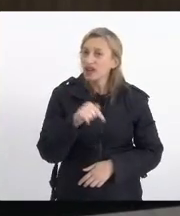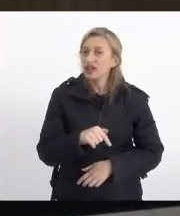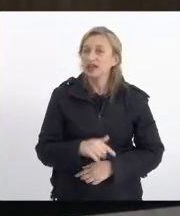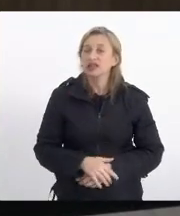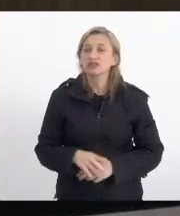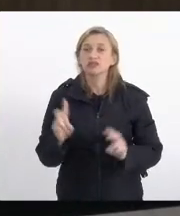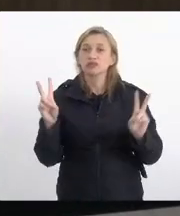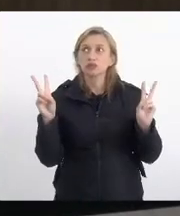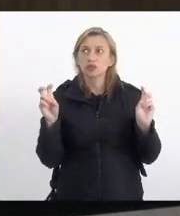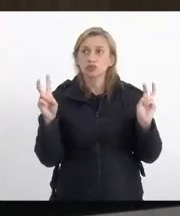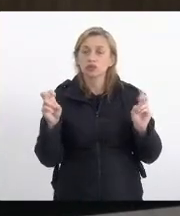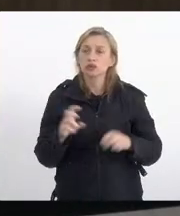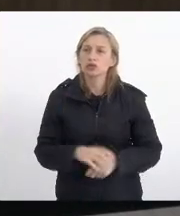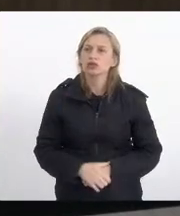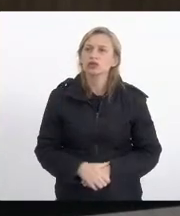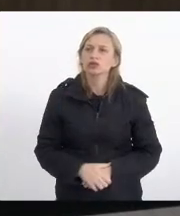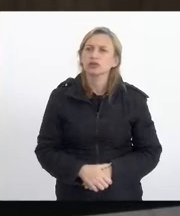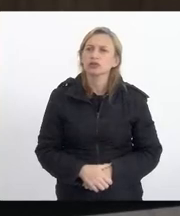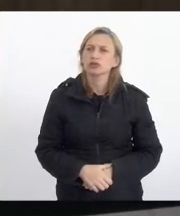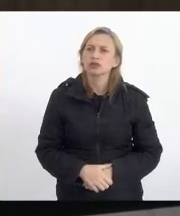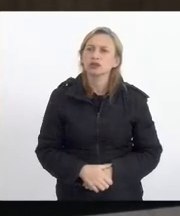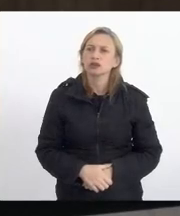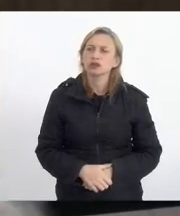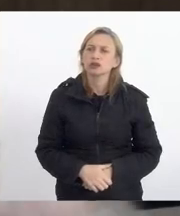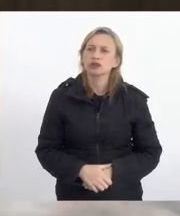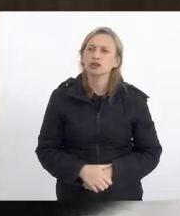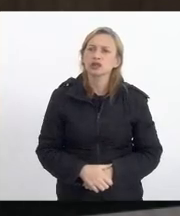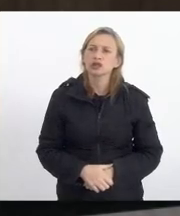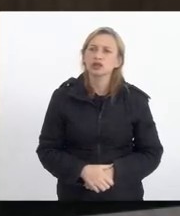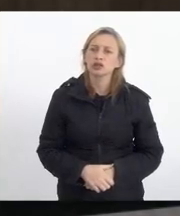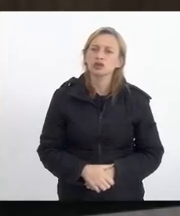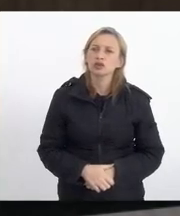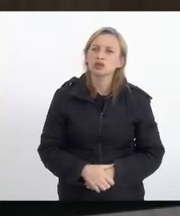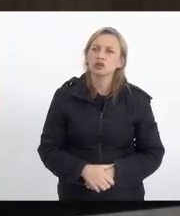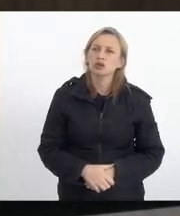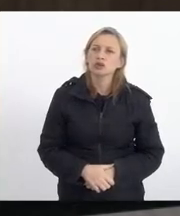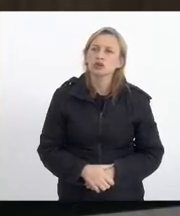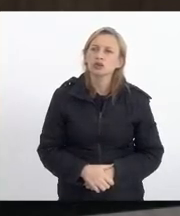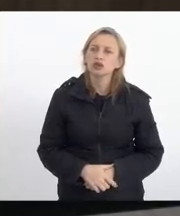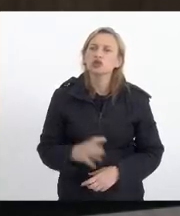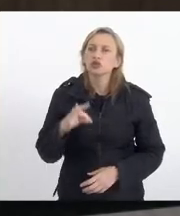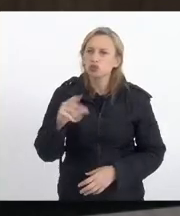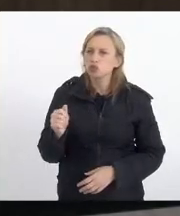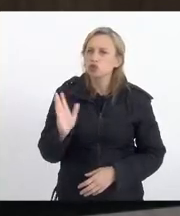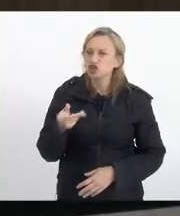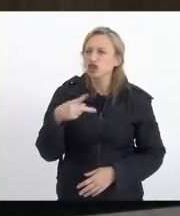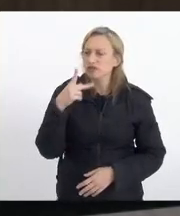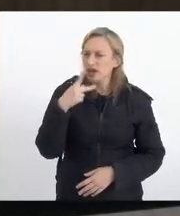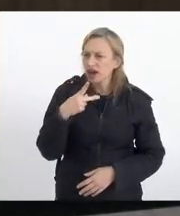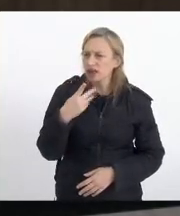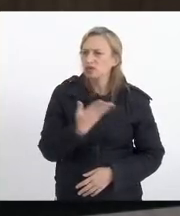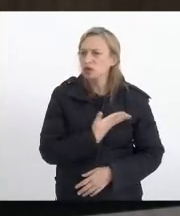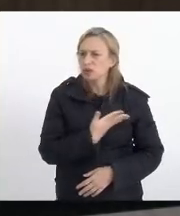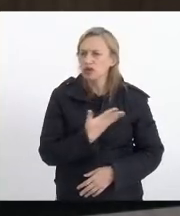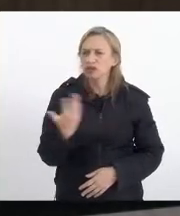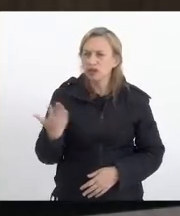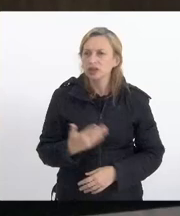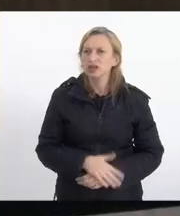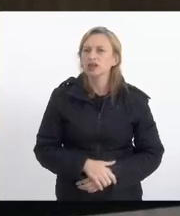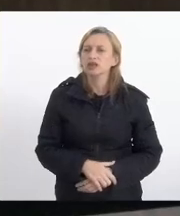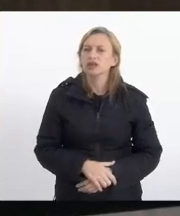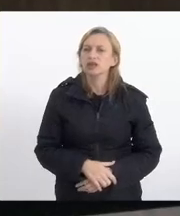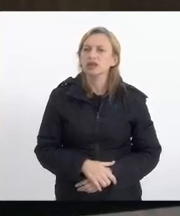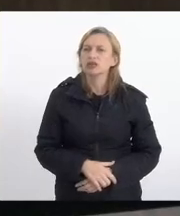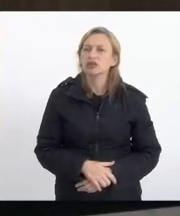a respeito do... Aí vai ao encontro do meu amigo, posso até falar assim,